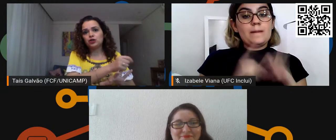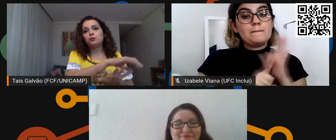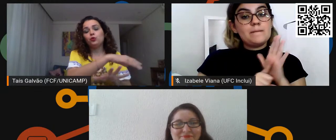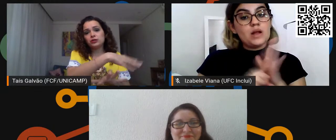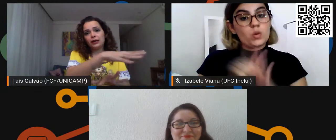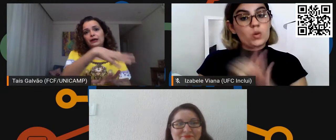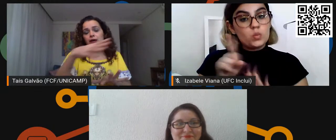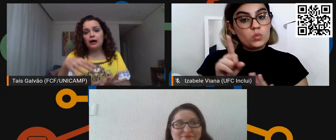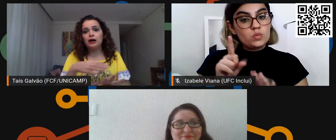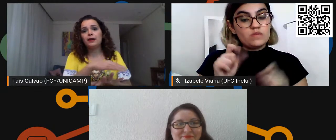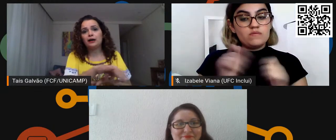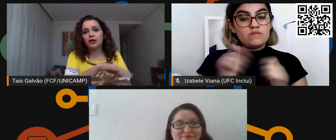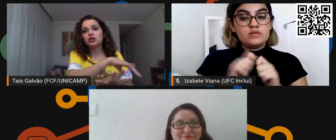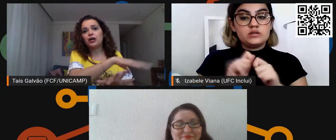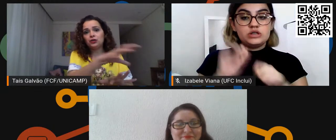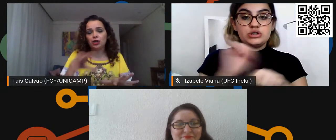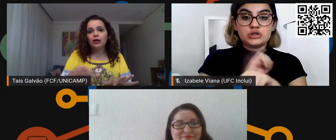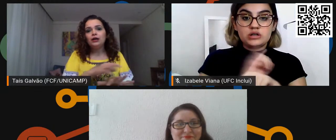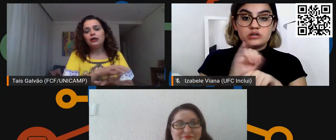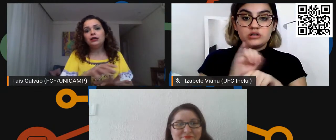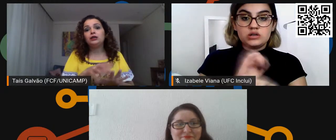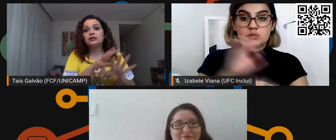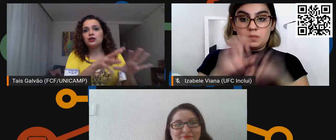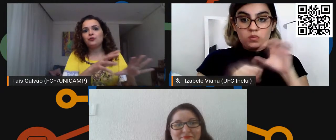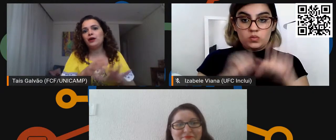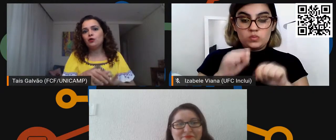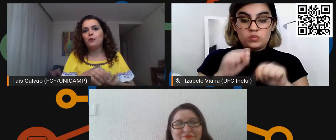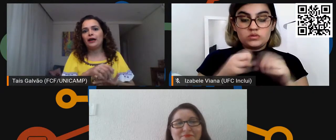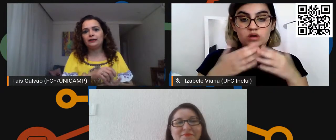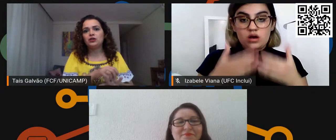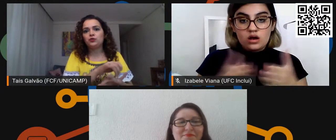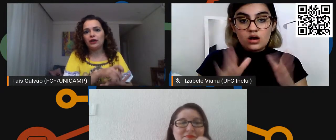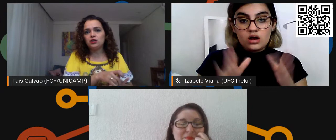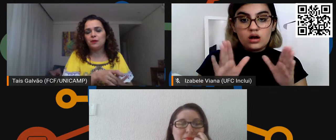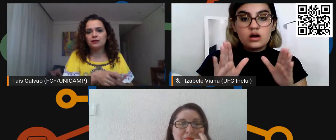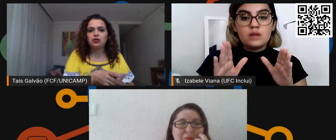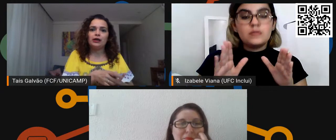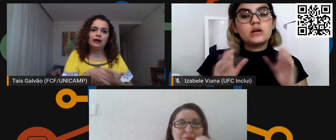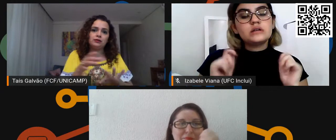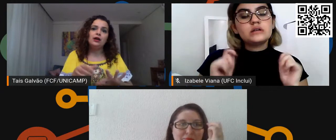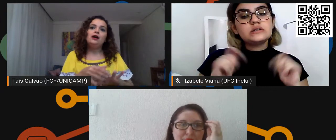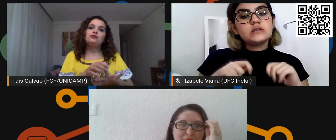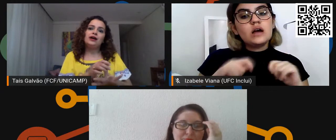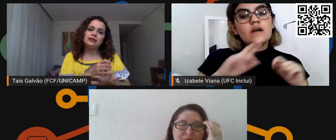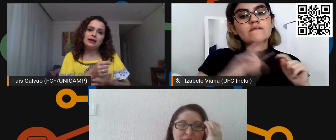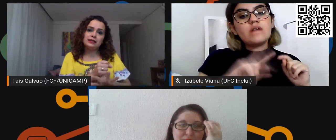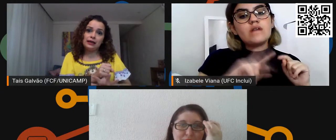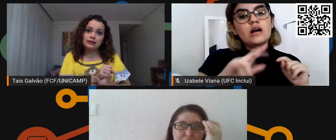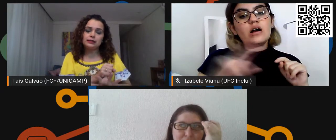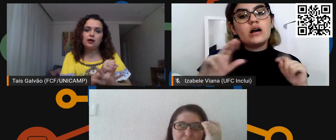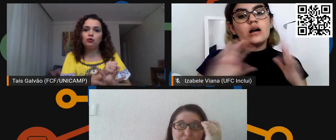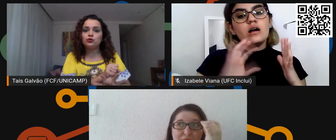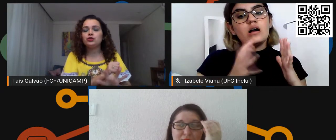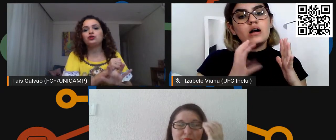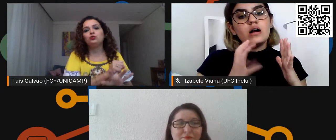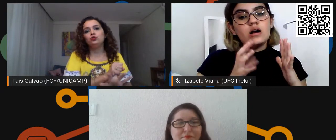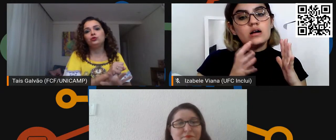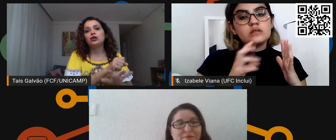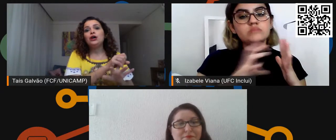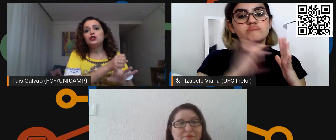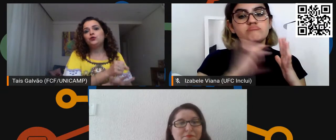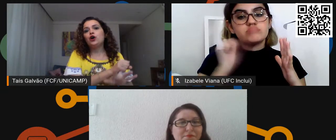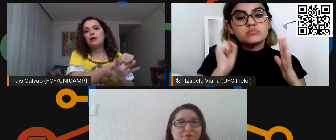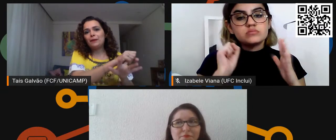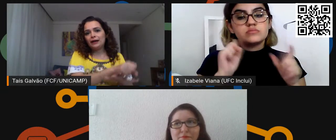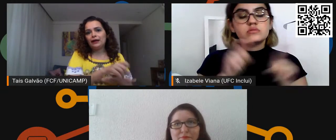uma estratégia de busca ampla, abrangente e que seja recuperada em diferentes bases de dados, fazer a seleção dos